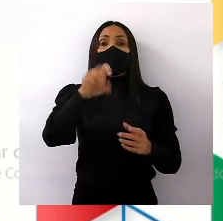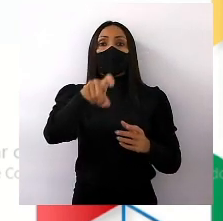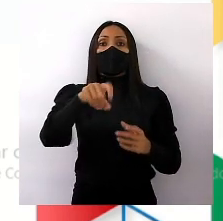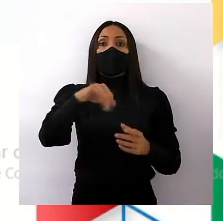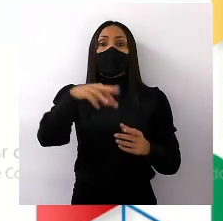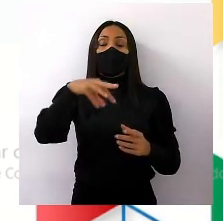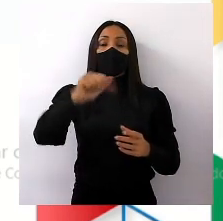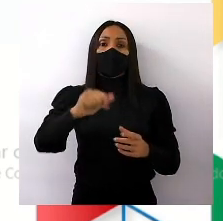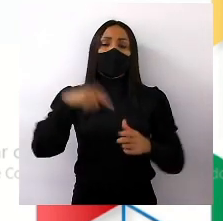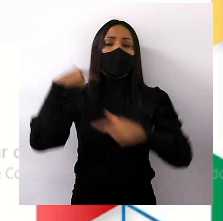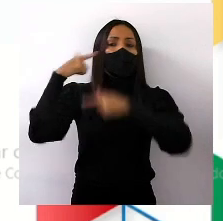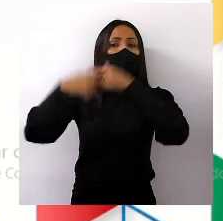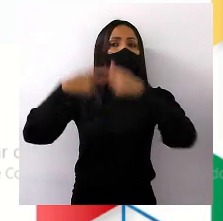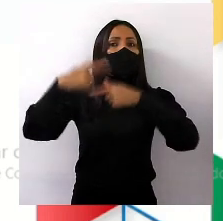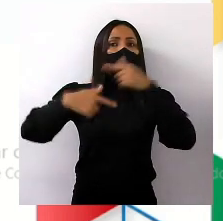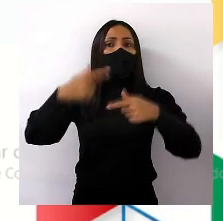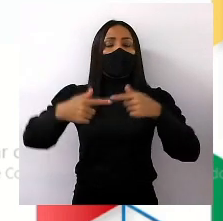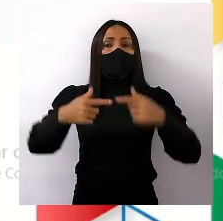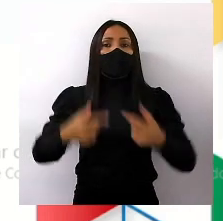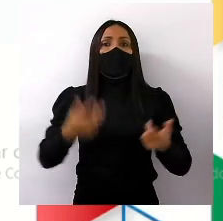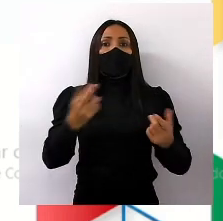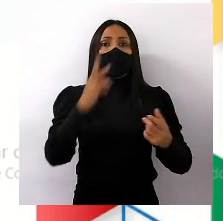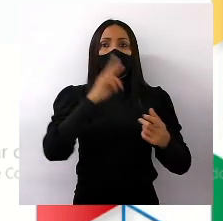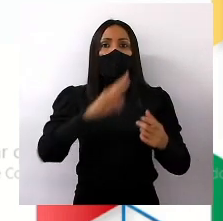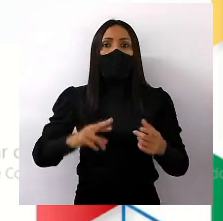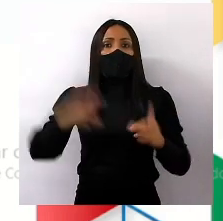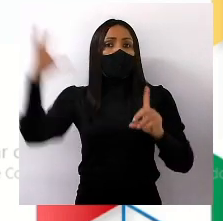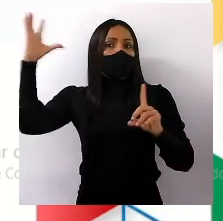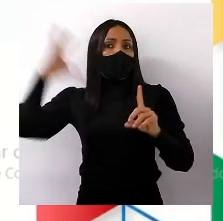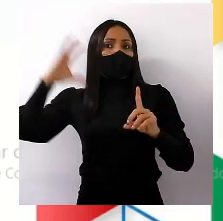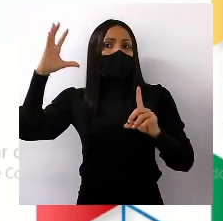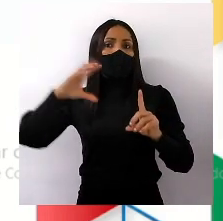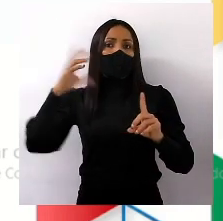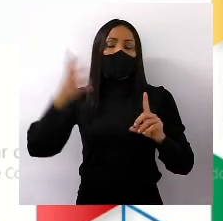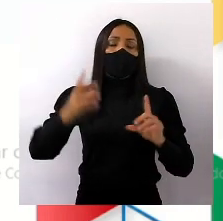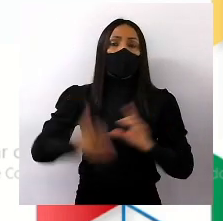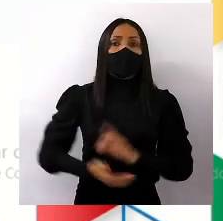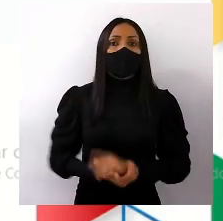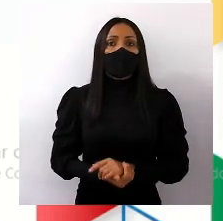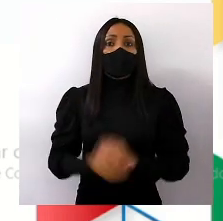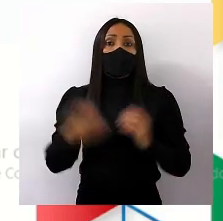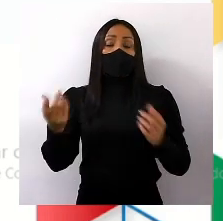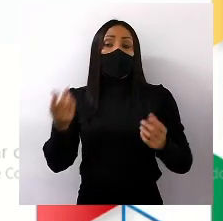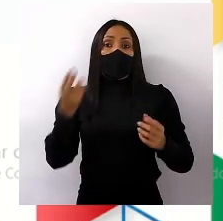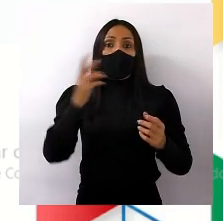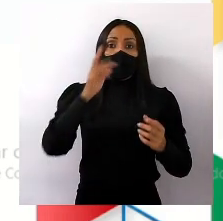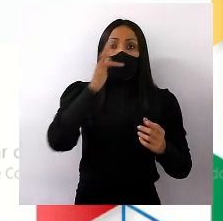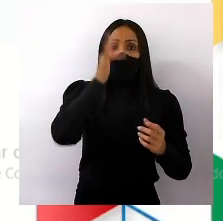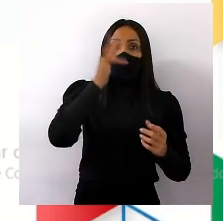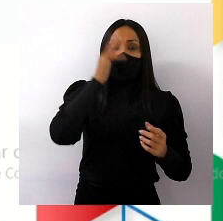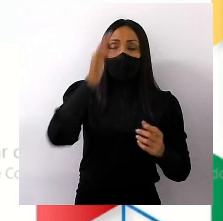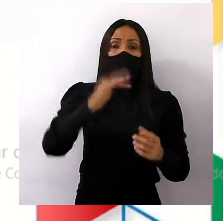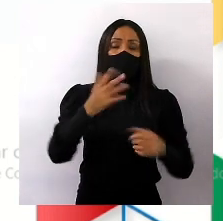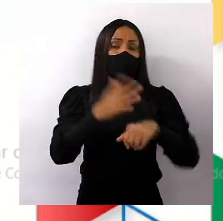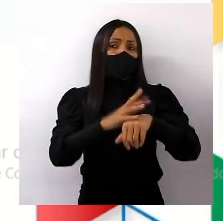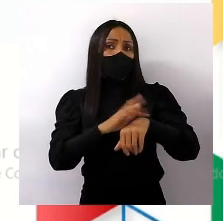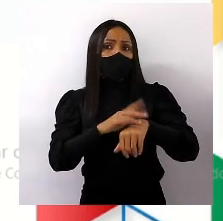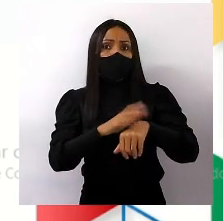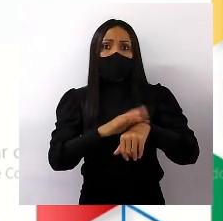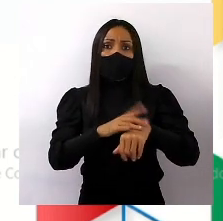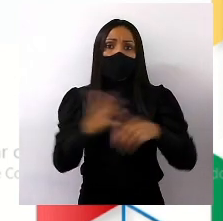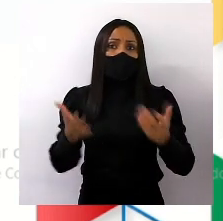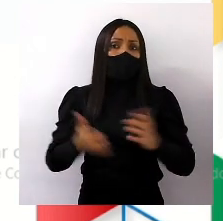rosa hereditária, a rosa radioativa, estúpida e inválida, a rosa com cirrose, a